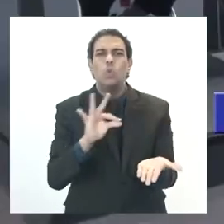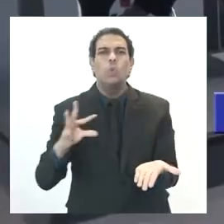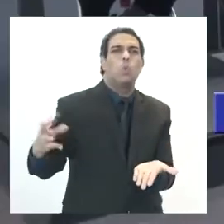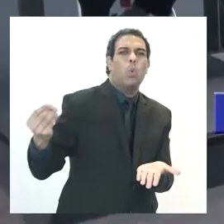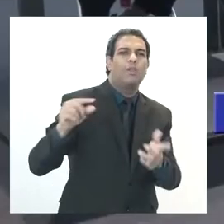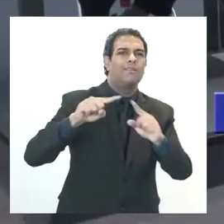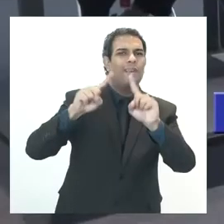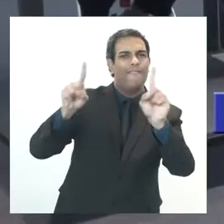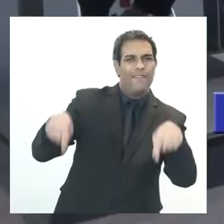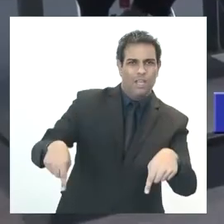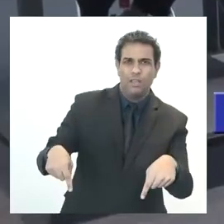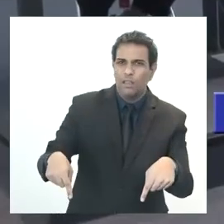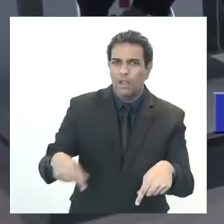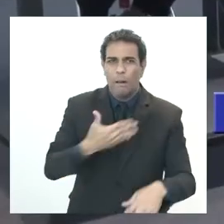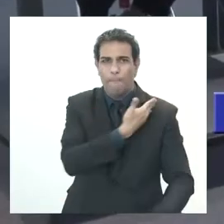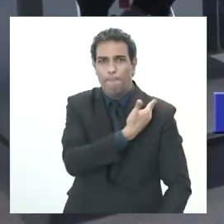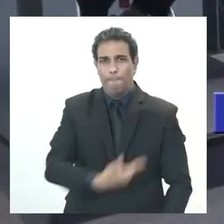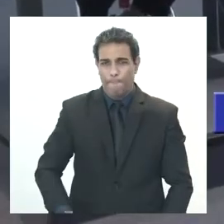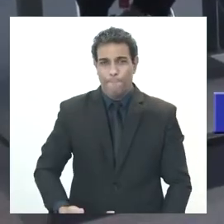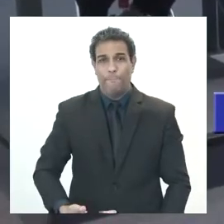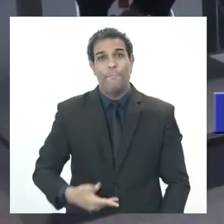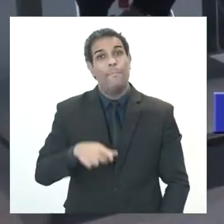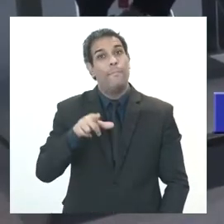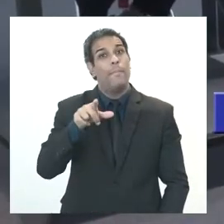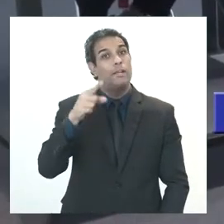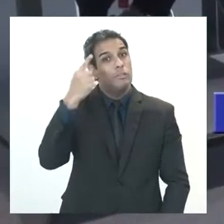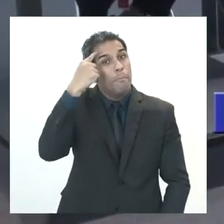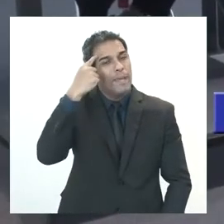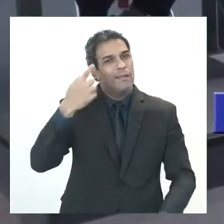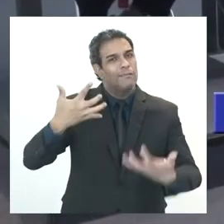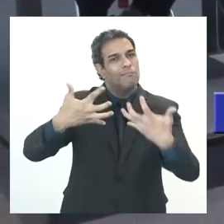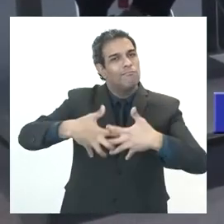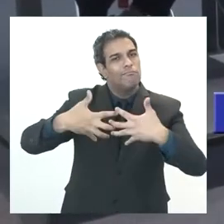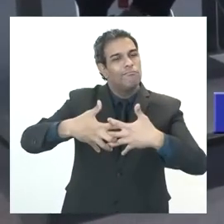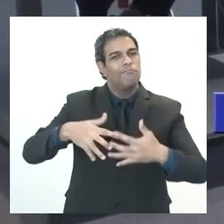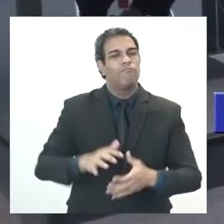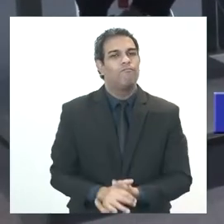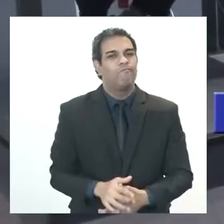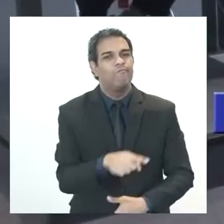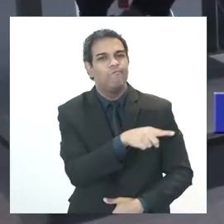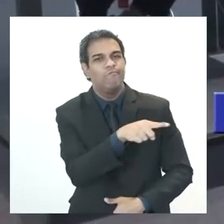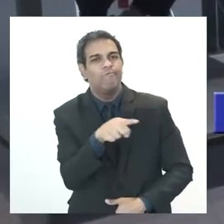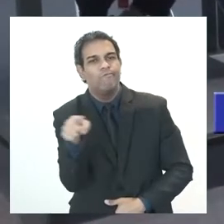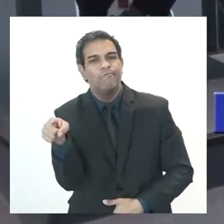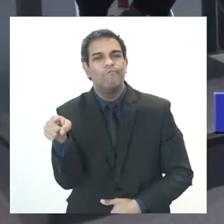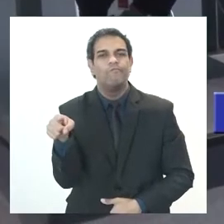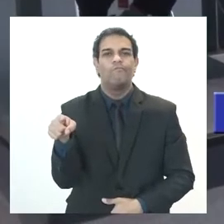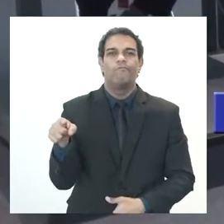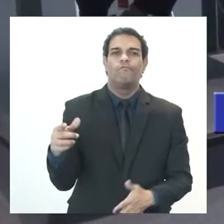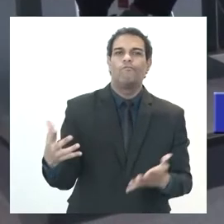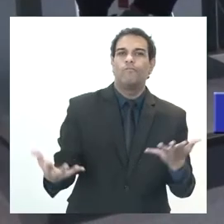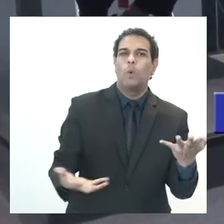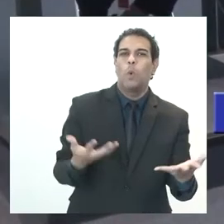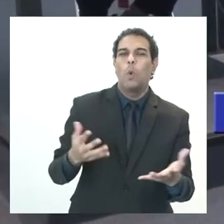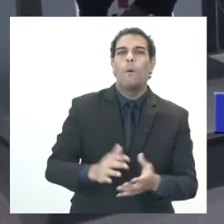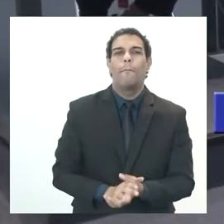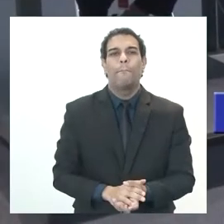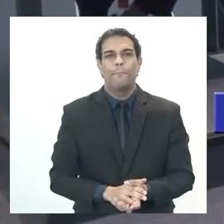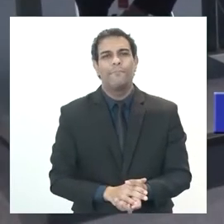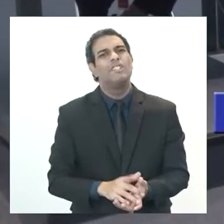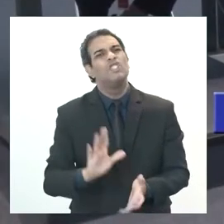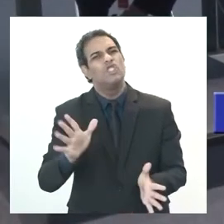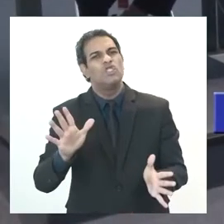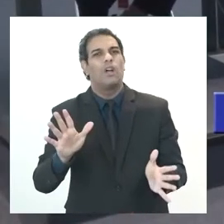Funcionários Públicos e aqui já foi falado dessa importância e cada um lembrou um pouquinho de